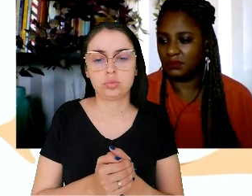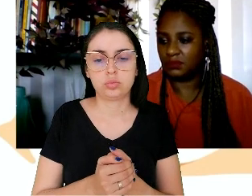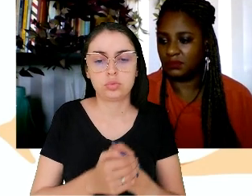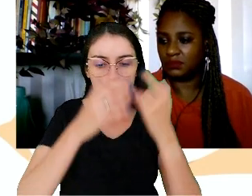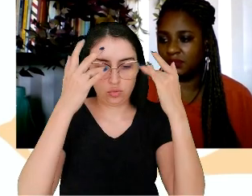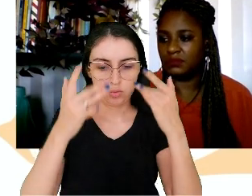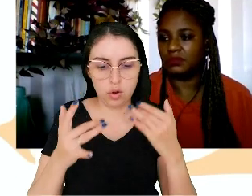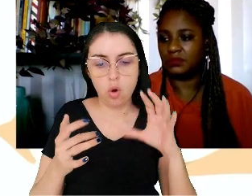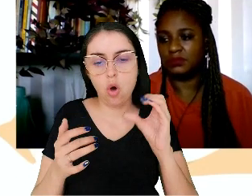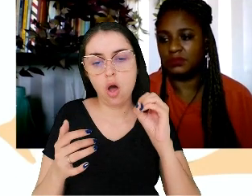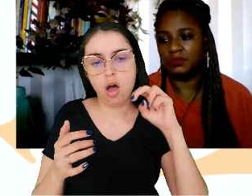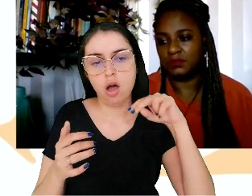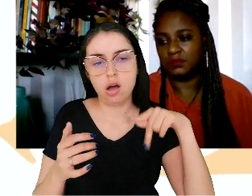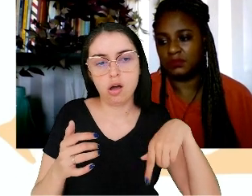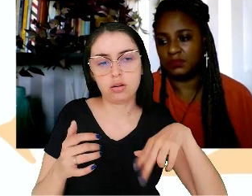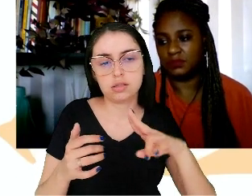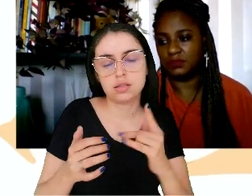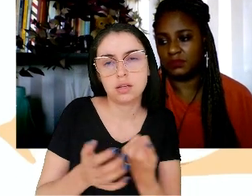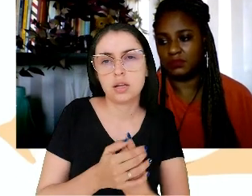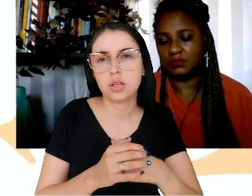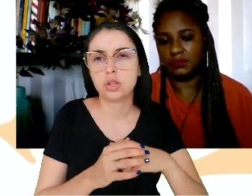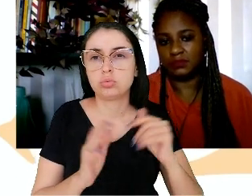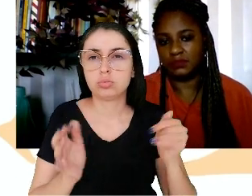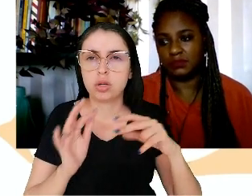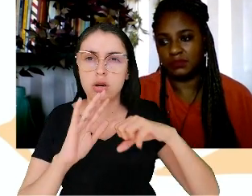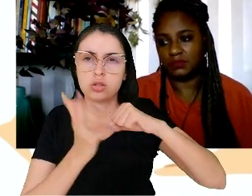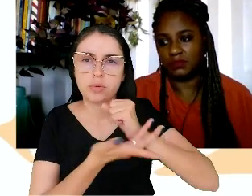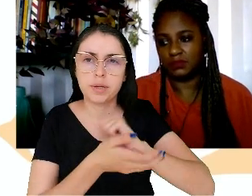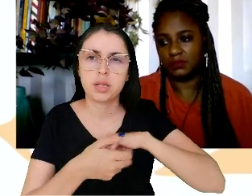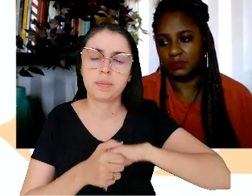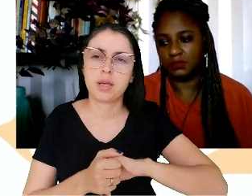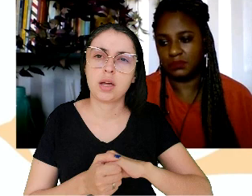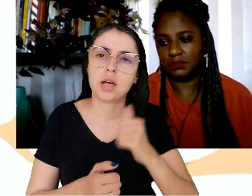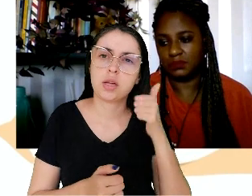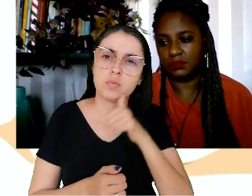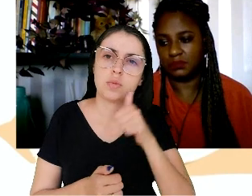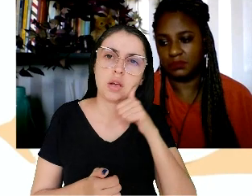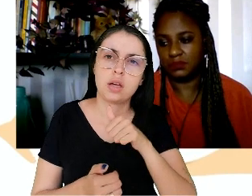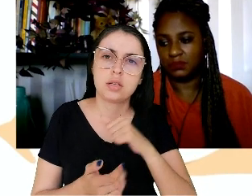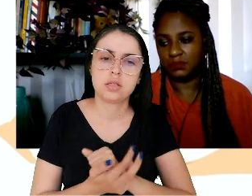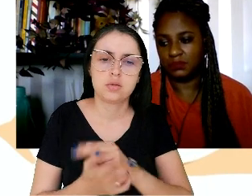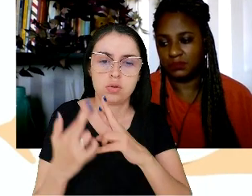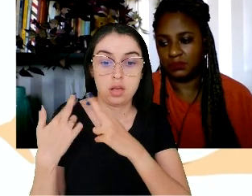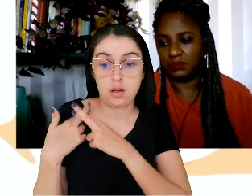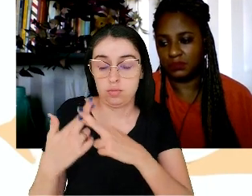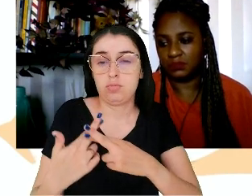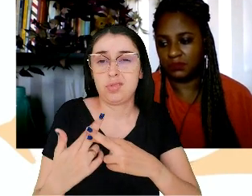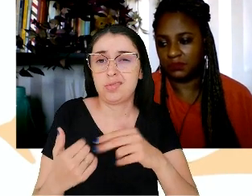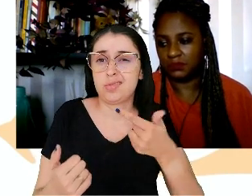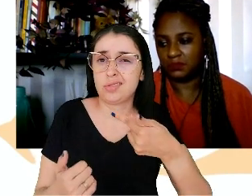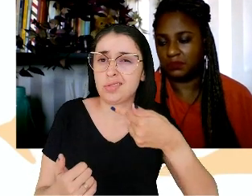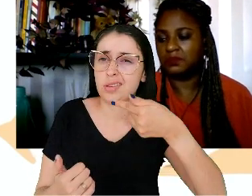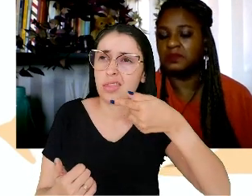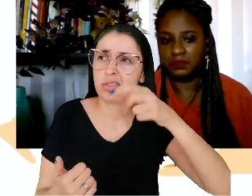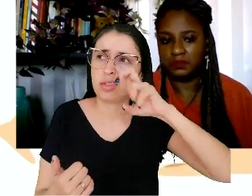da Oxfam feito durante a pandemia aponta que as mulheres são responsáveis por 75% do